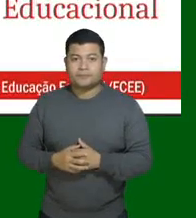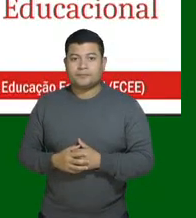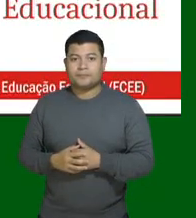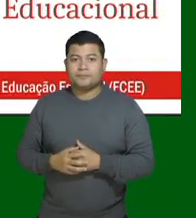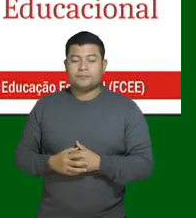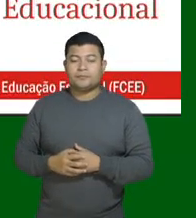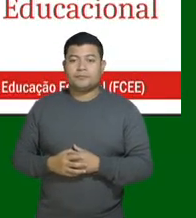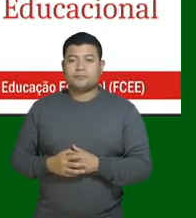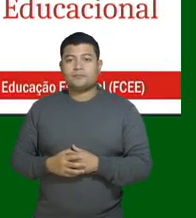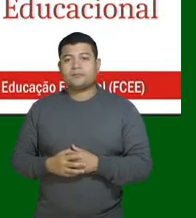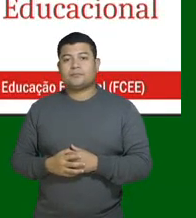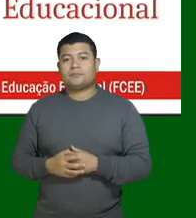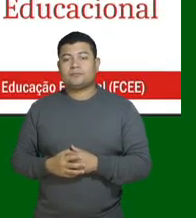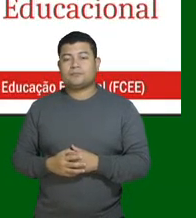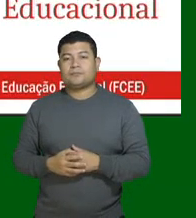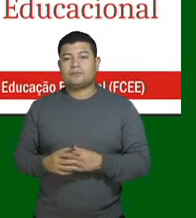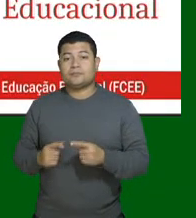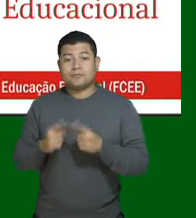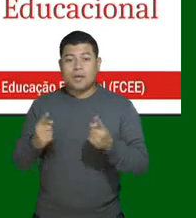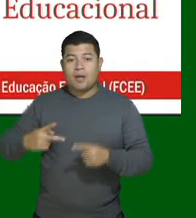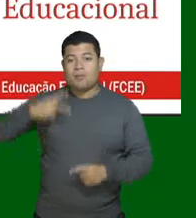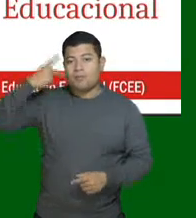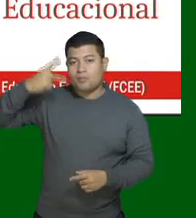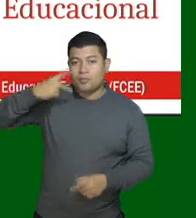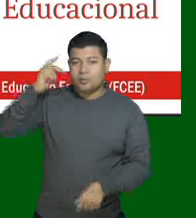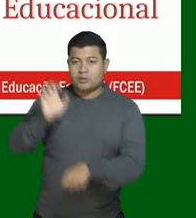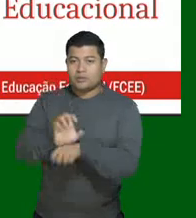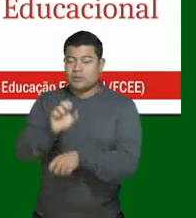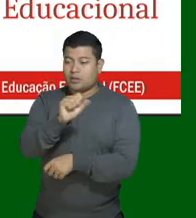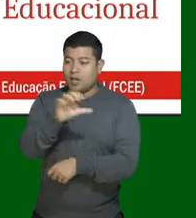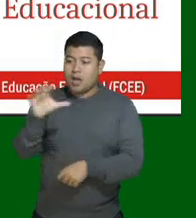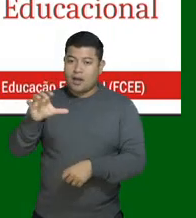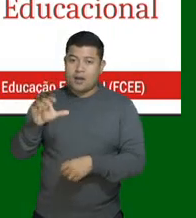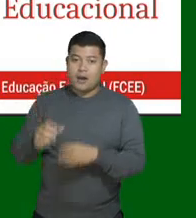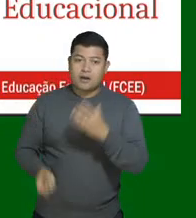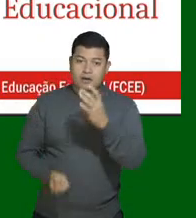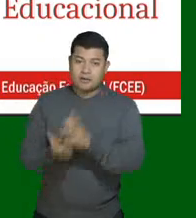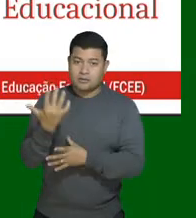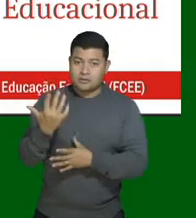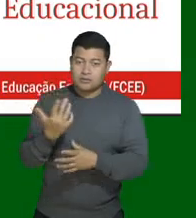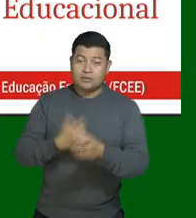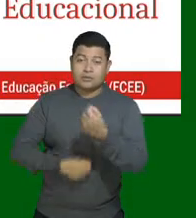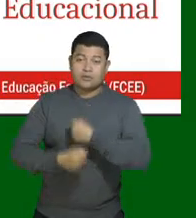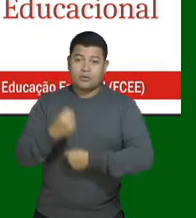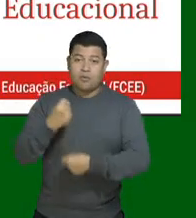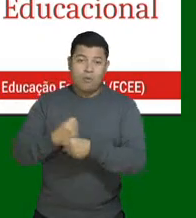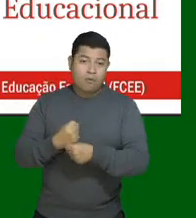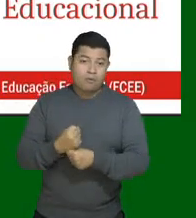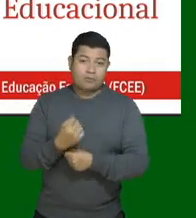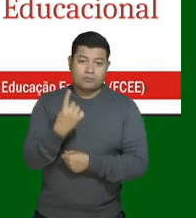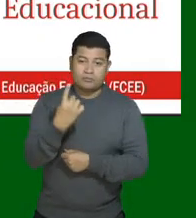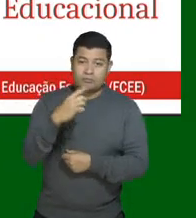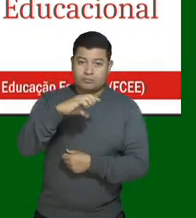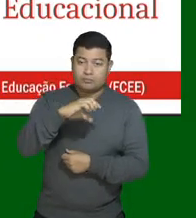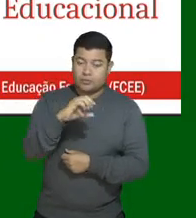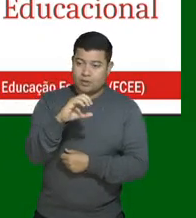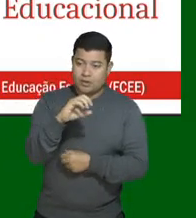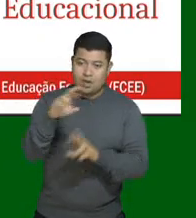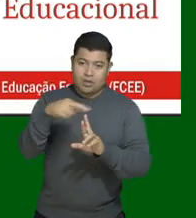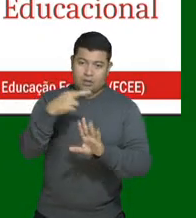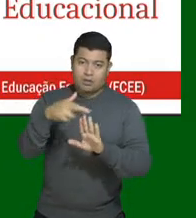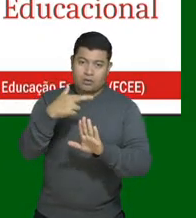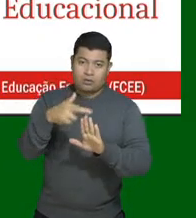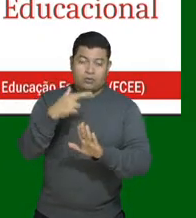E aí, a política do Estado de Santa Catarina foi instituída lá, regulamentada lá na Resolução 1. Depois,